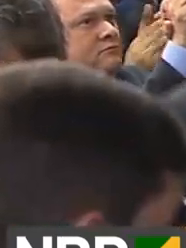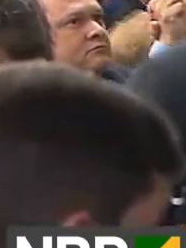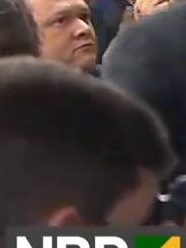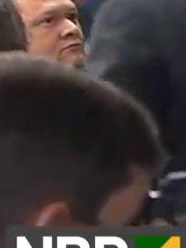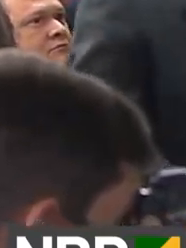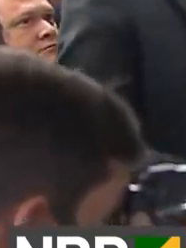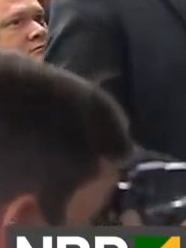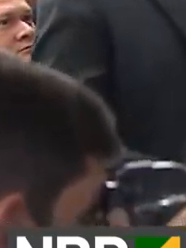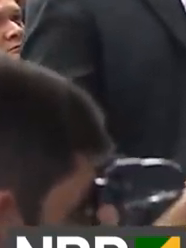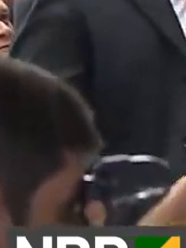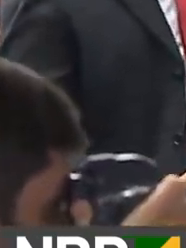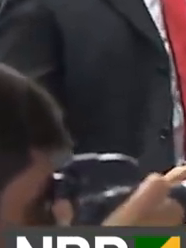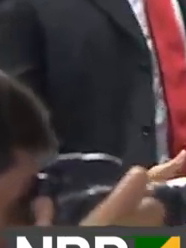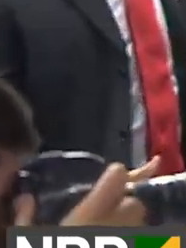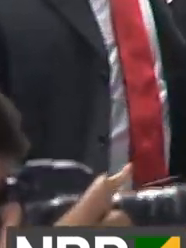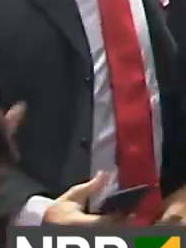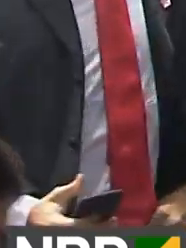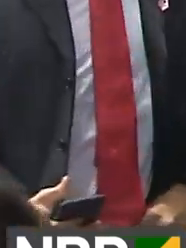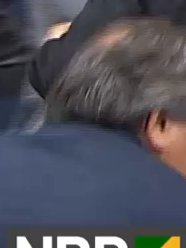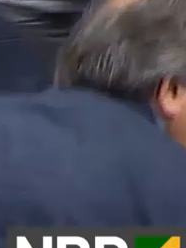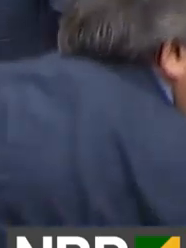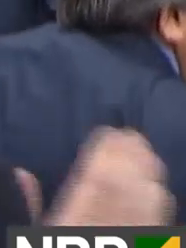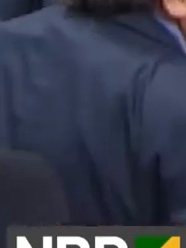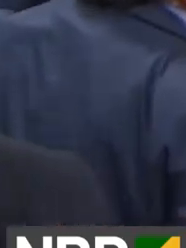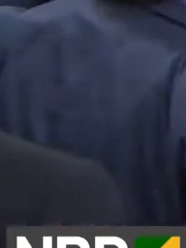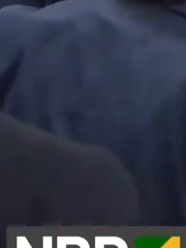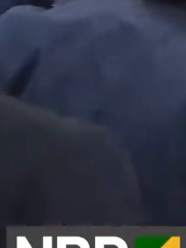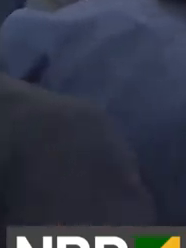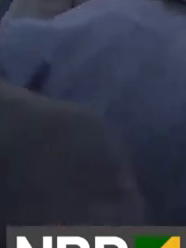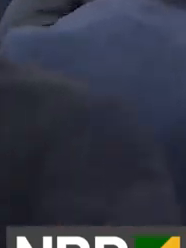Está encerrada esta cerimônia.